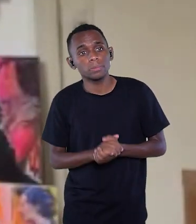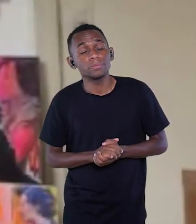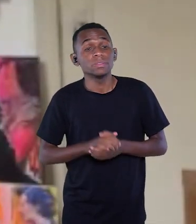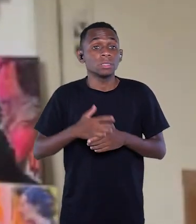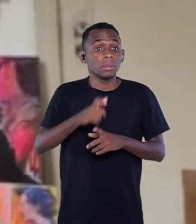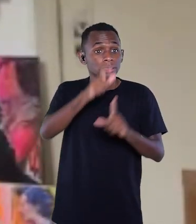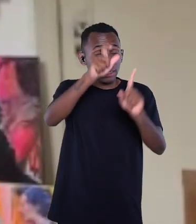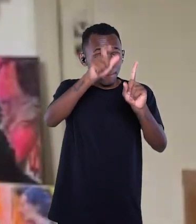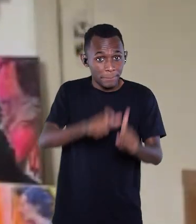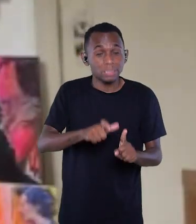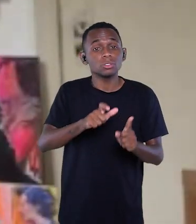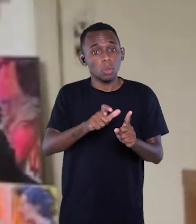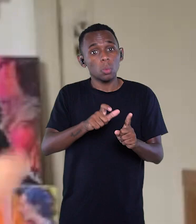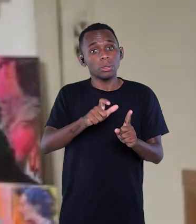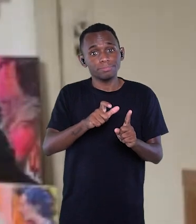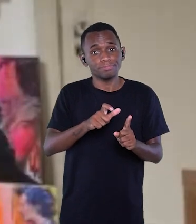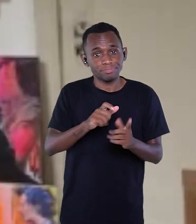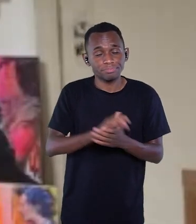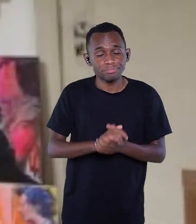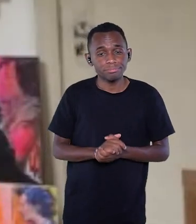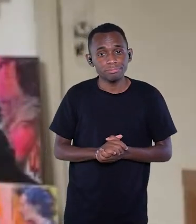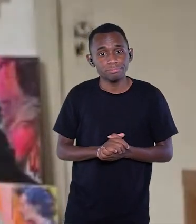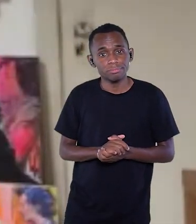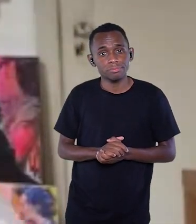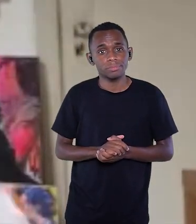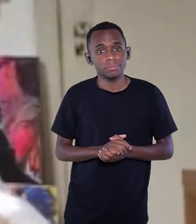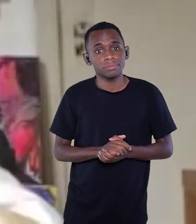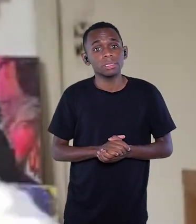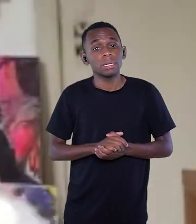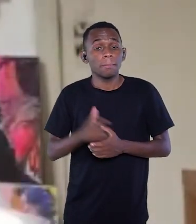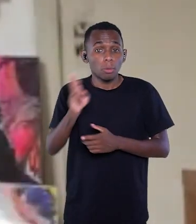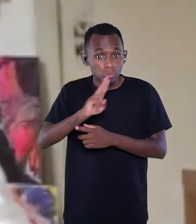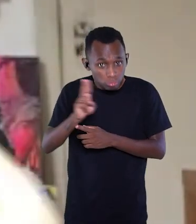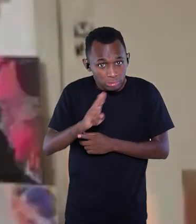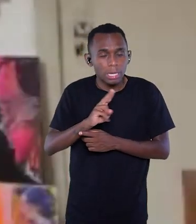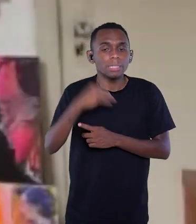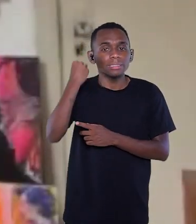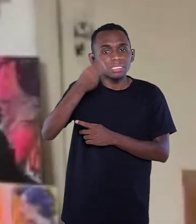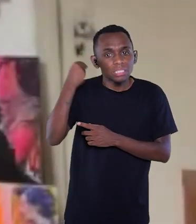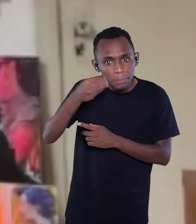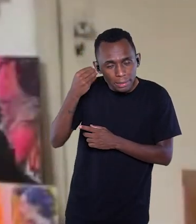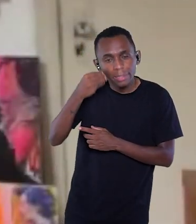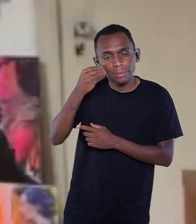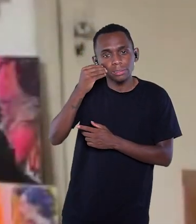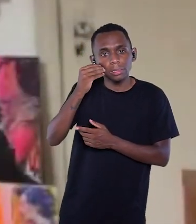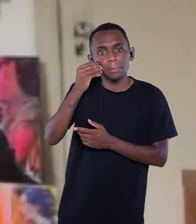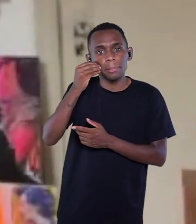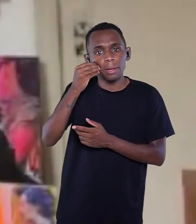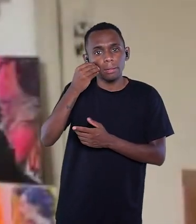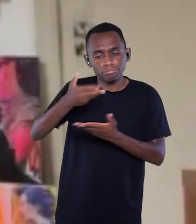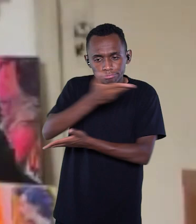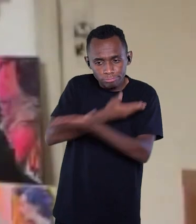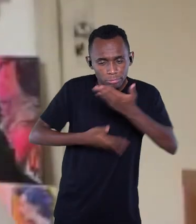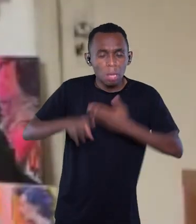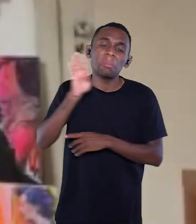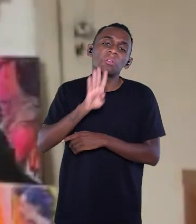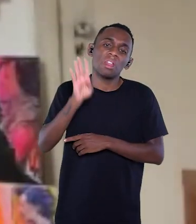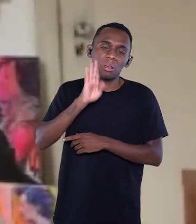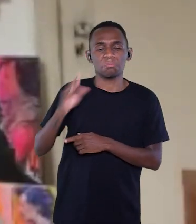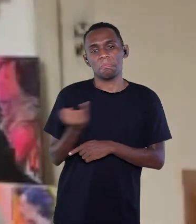e aí essa pessoa vem para assim, usar esse notório saber, né? Assim, eu acho isso muito legal